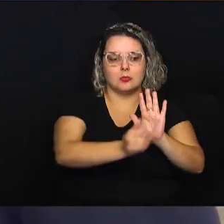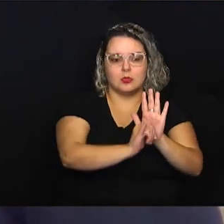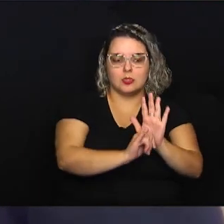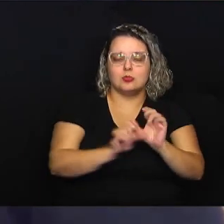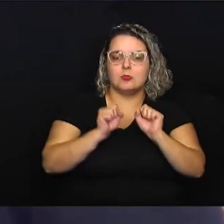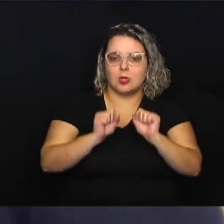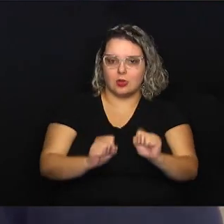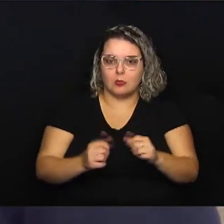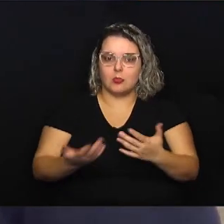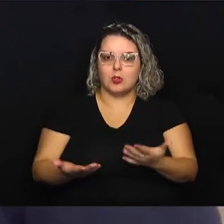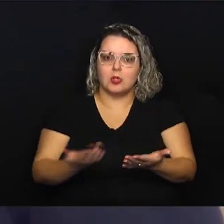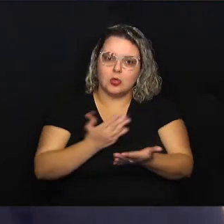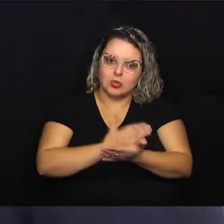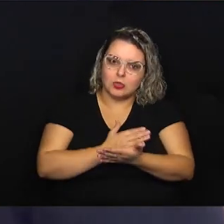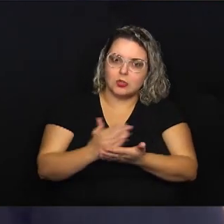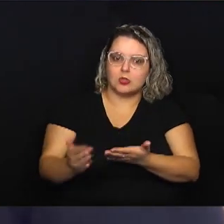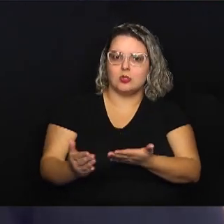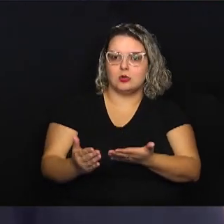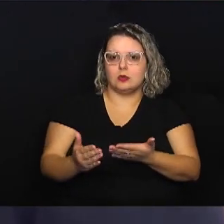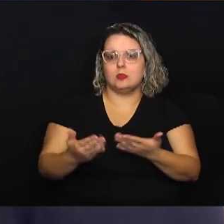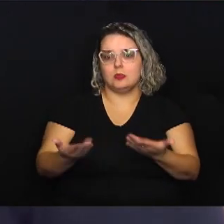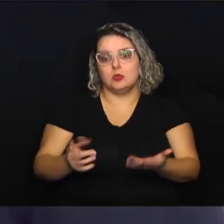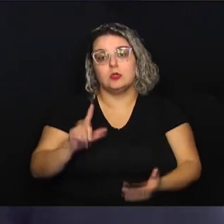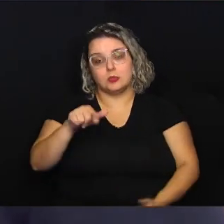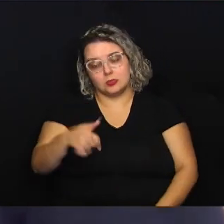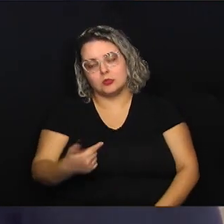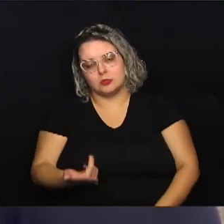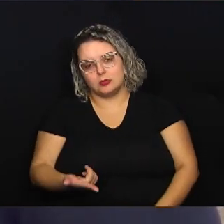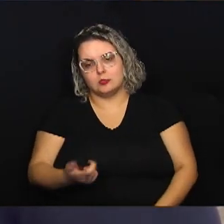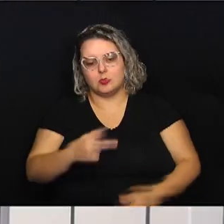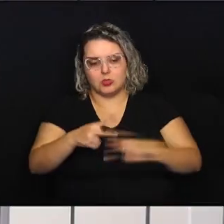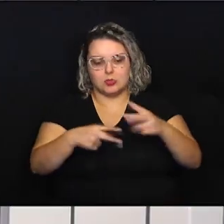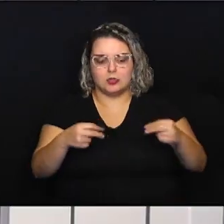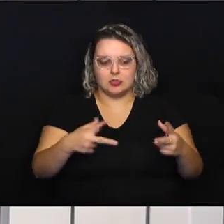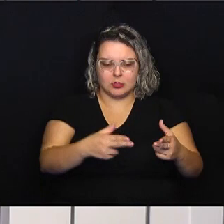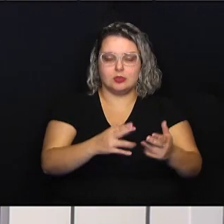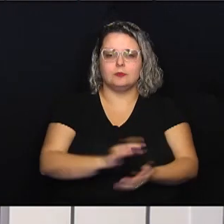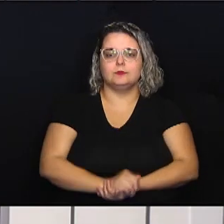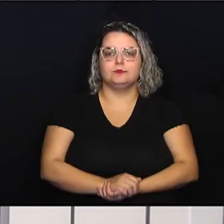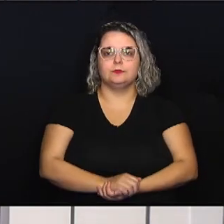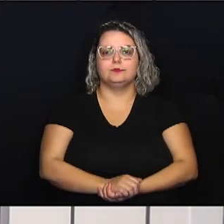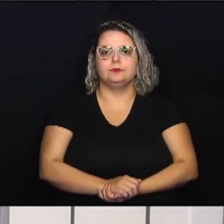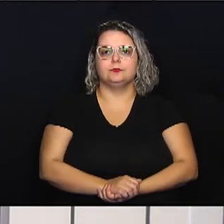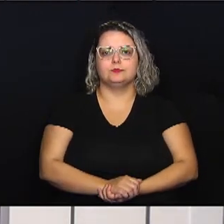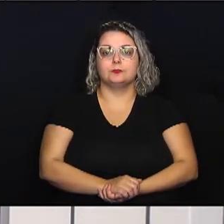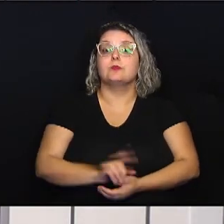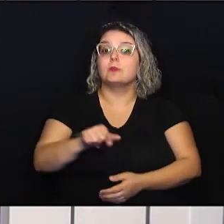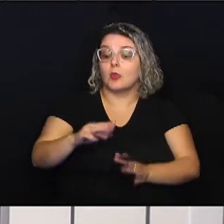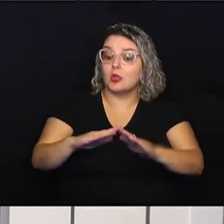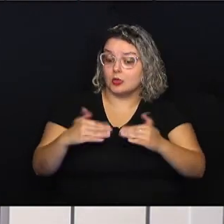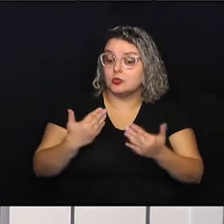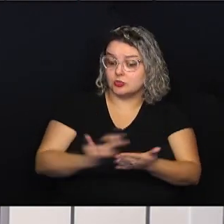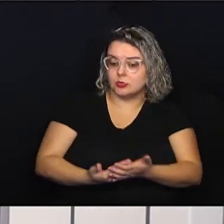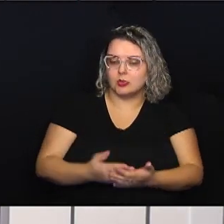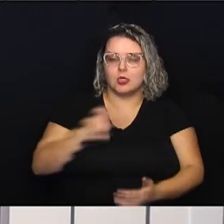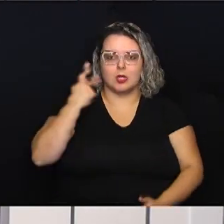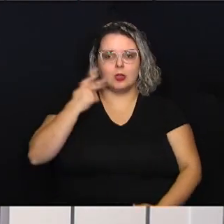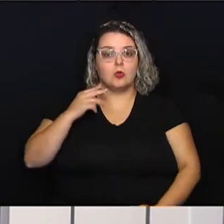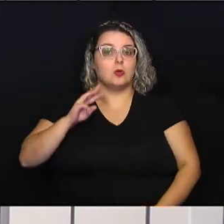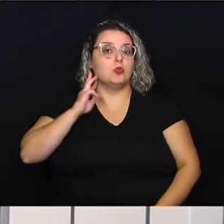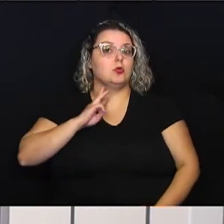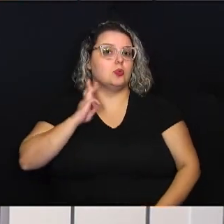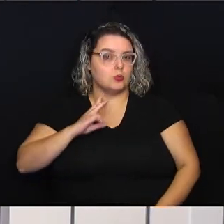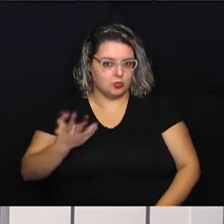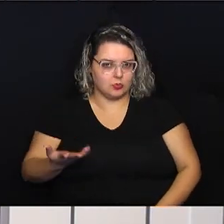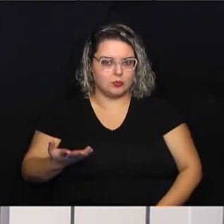possa já dar início e, assim, posteriormente, a inauguração. Por meio de um requerimento, o vereador Cecílio